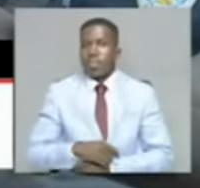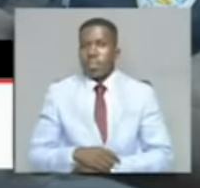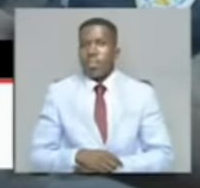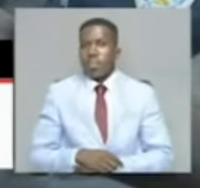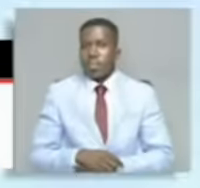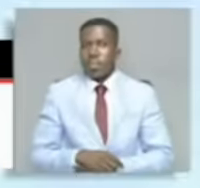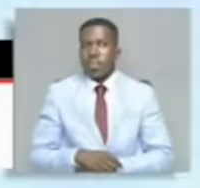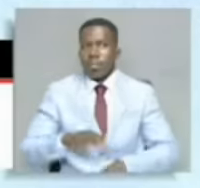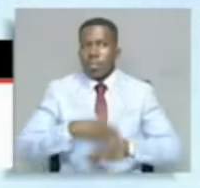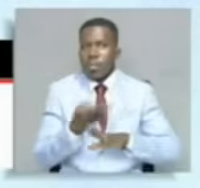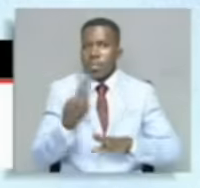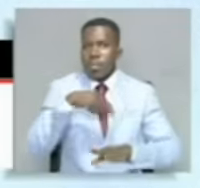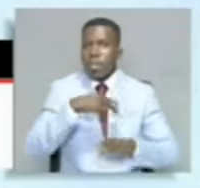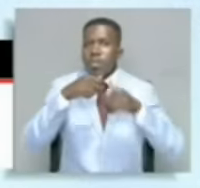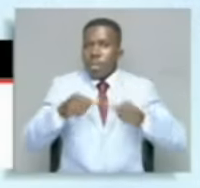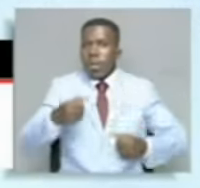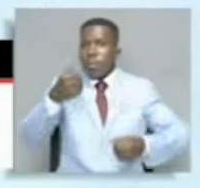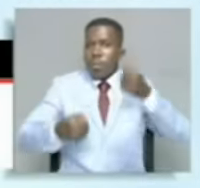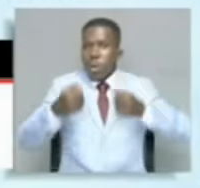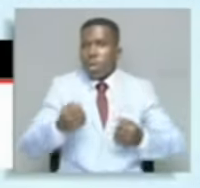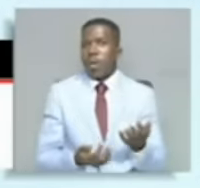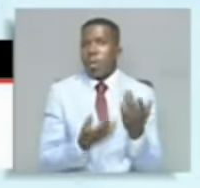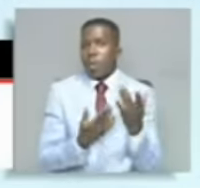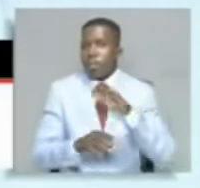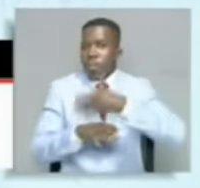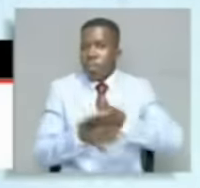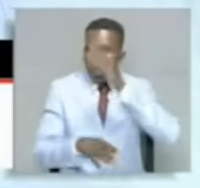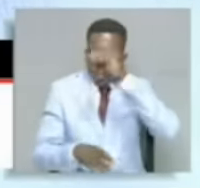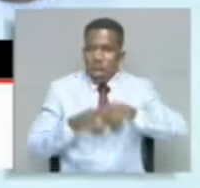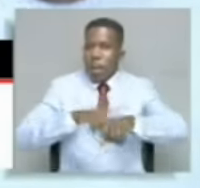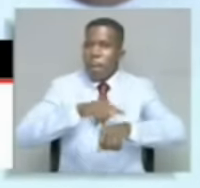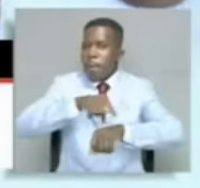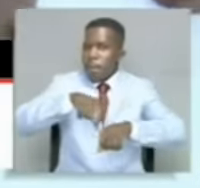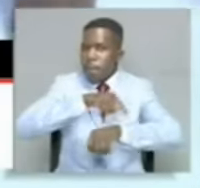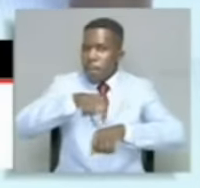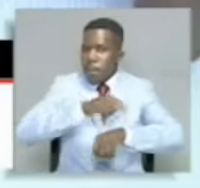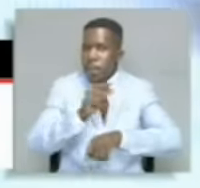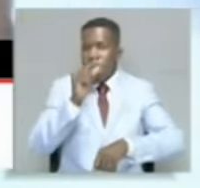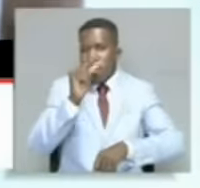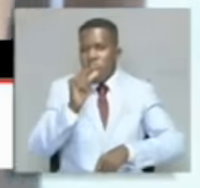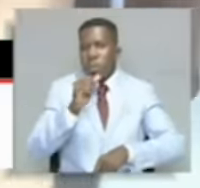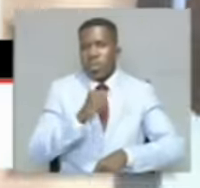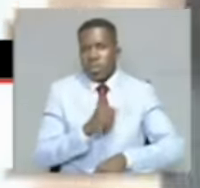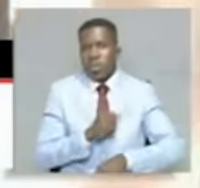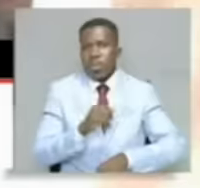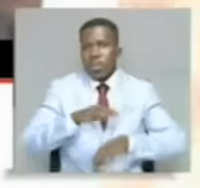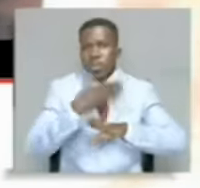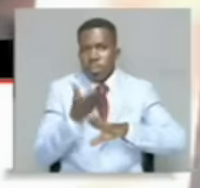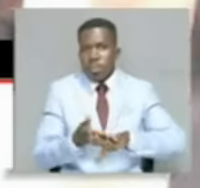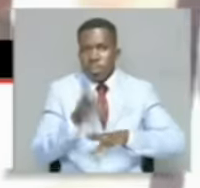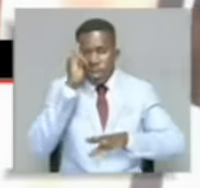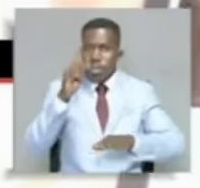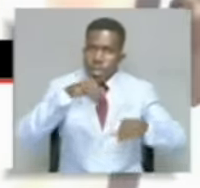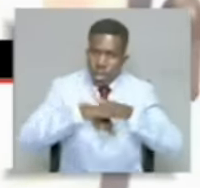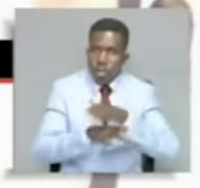É, ficamos no carro à espera, mas só que o senhor estava a demora para sair. Esperou mais um pouco, pegou e entrou de novo. Fez a mesma coisa, entrou